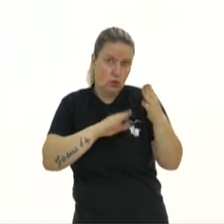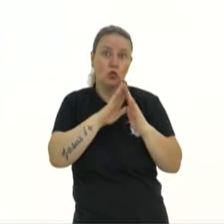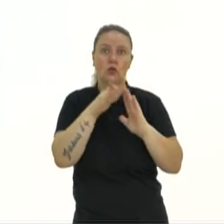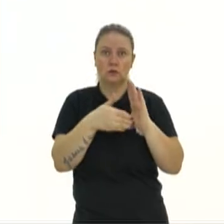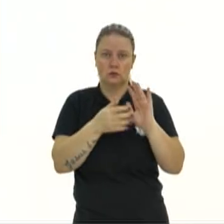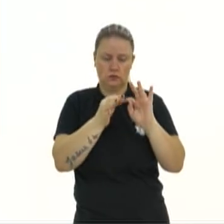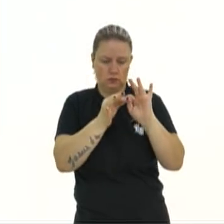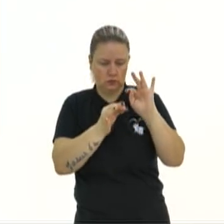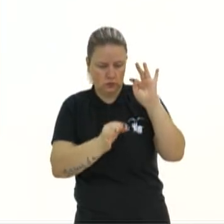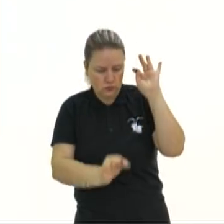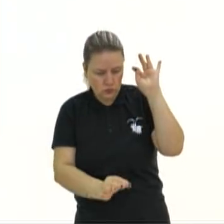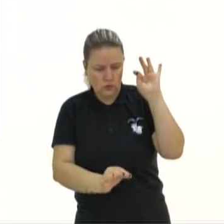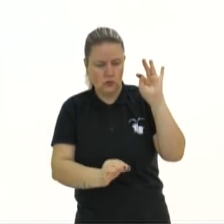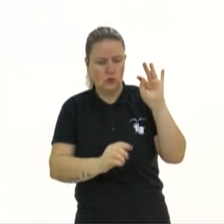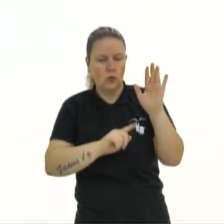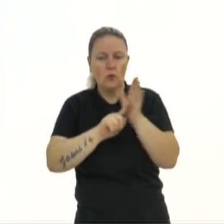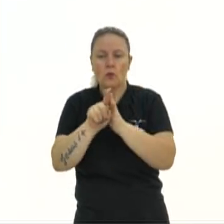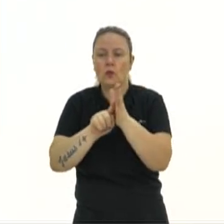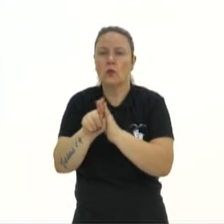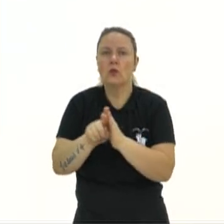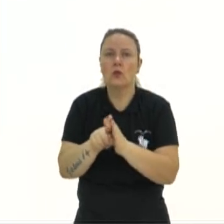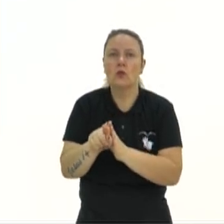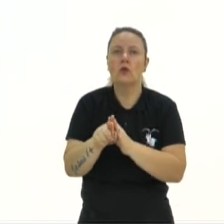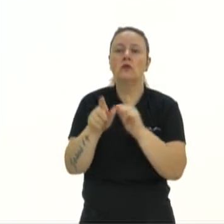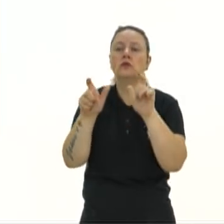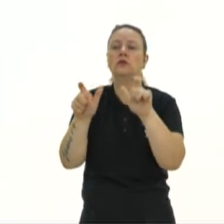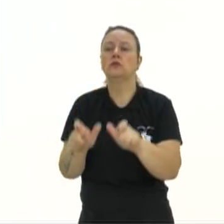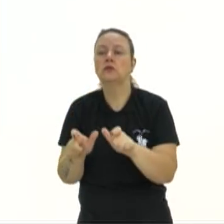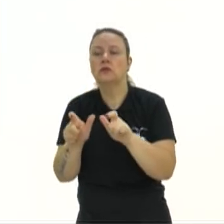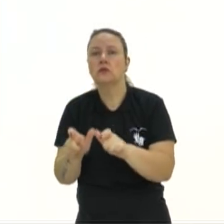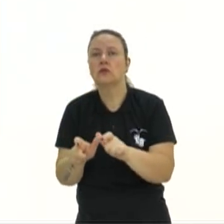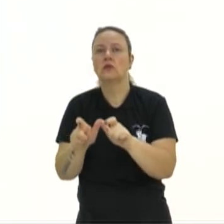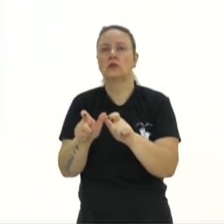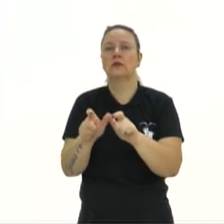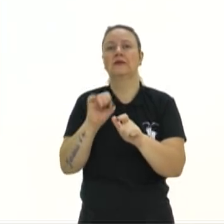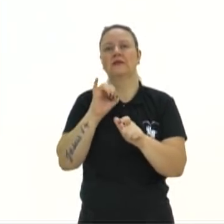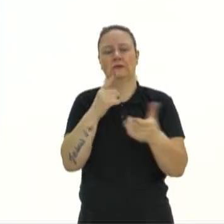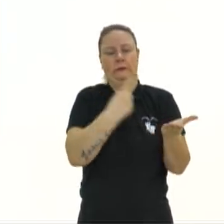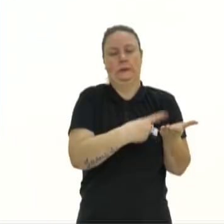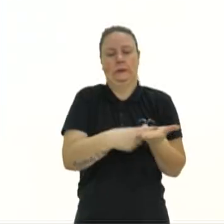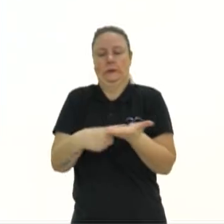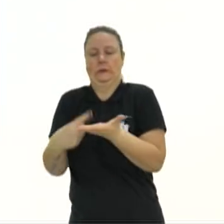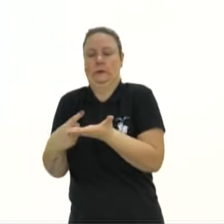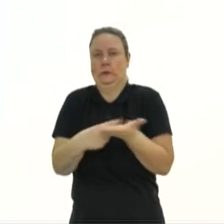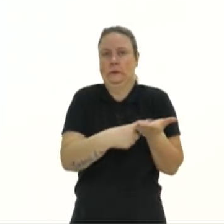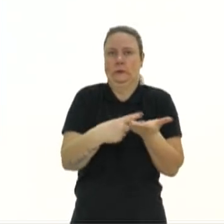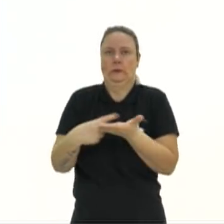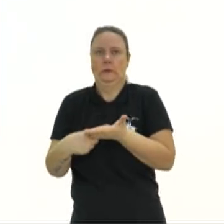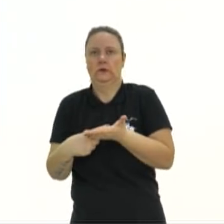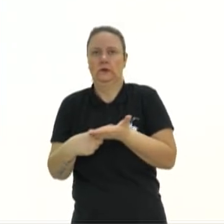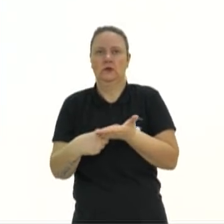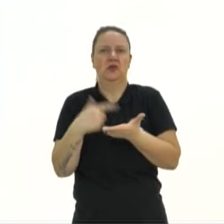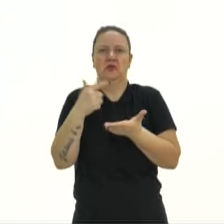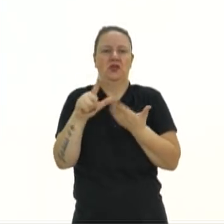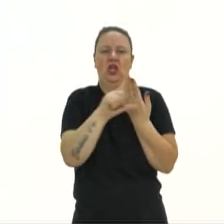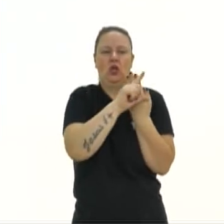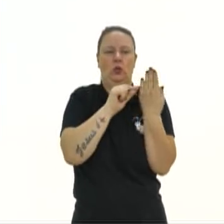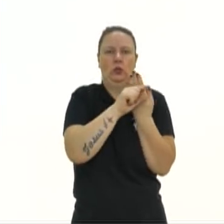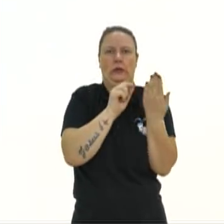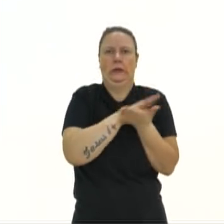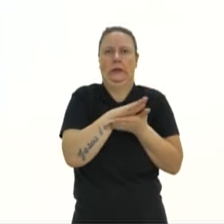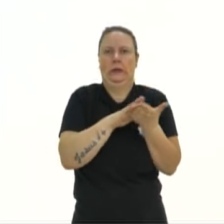título. Investigue a fonte. Se for uma corrente sem autoria, desconfie e, de